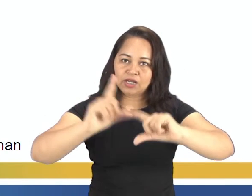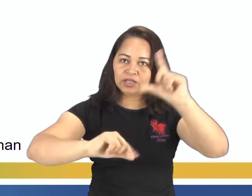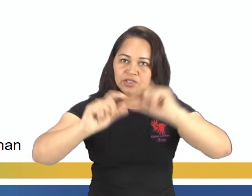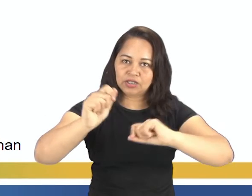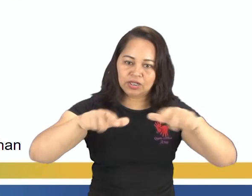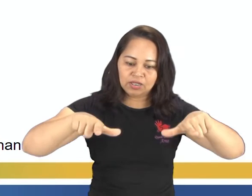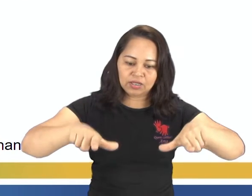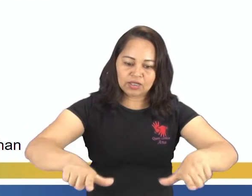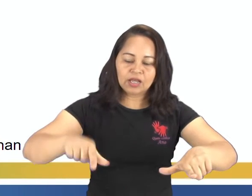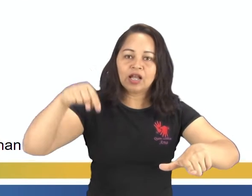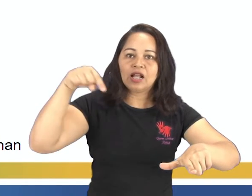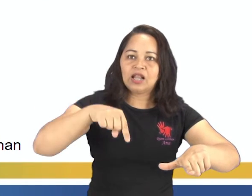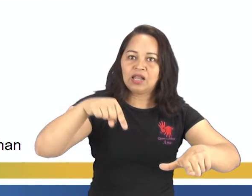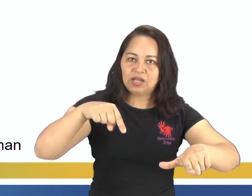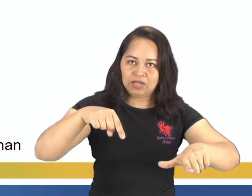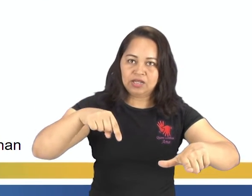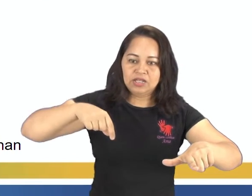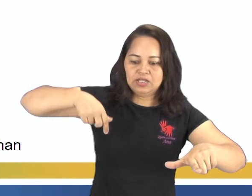em Baiken,